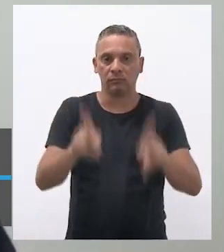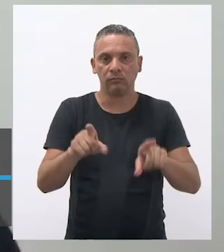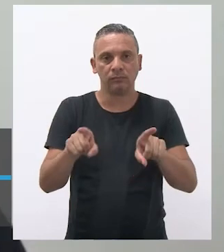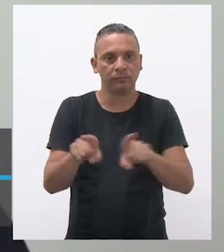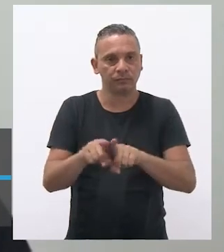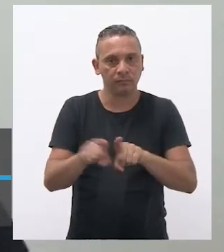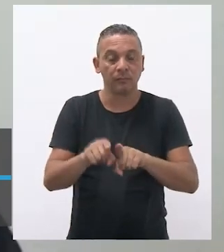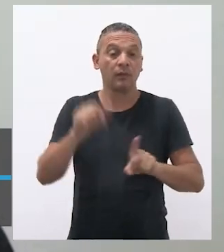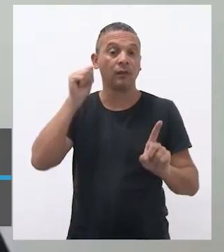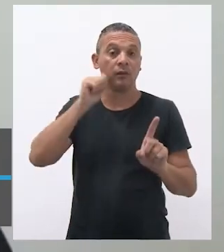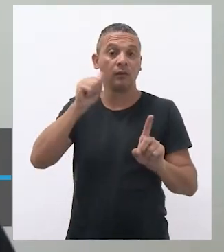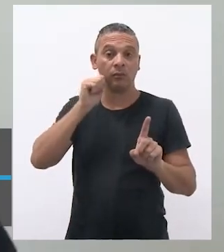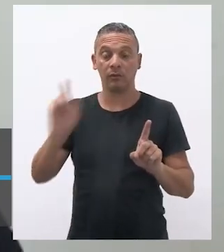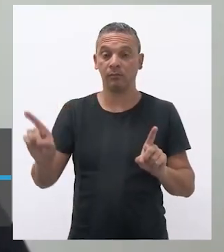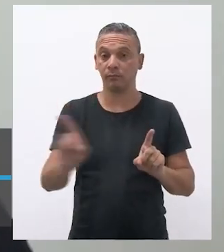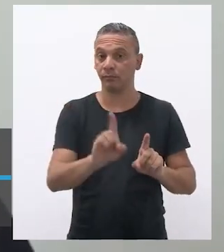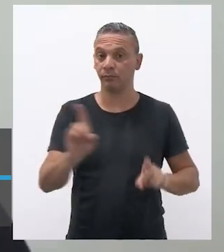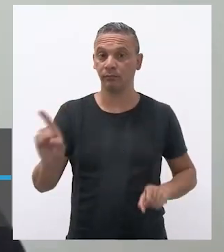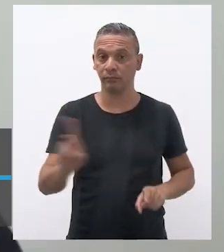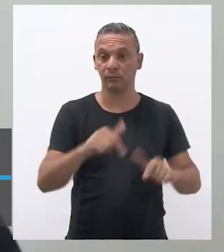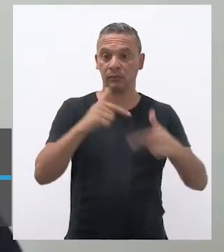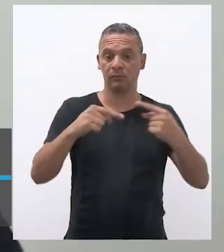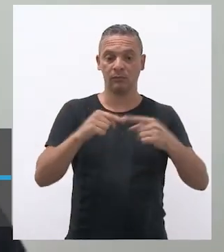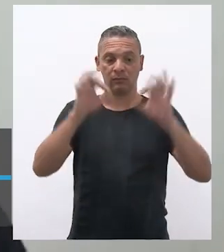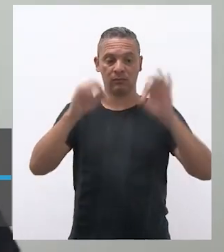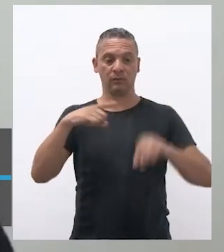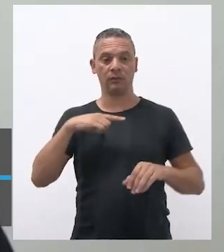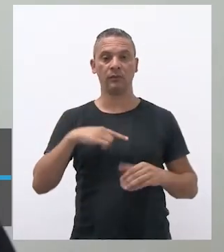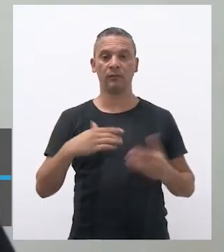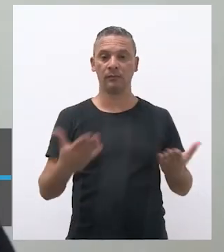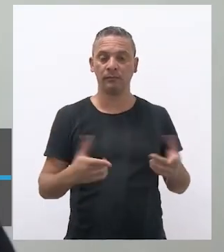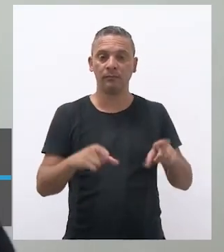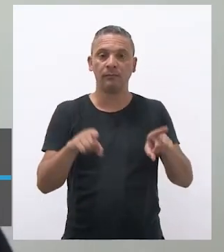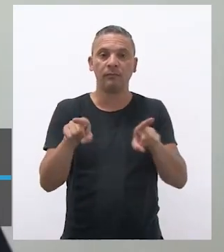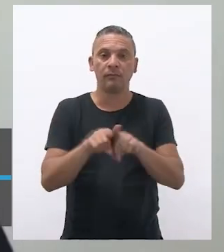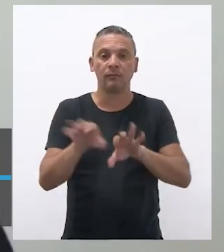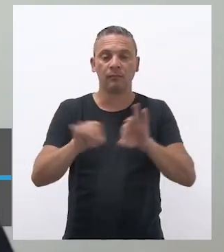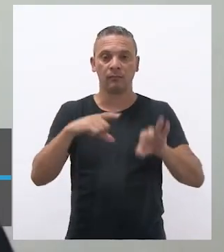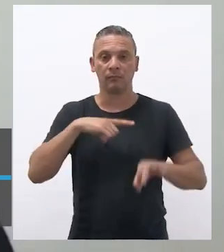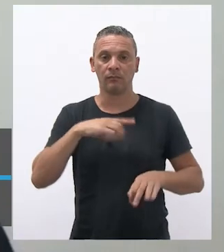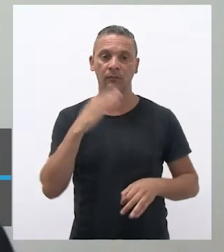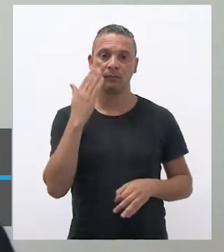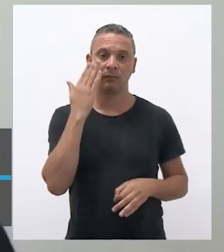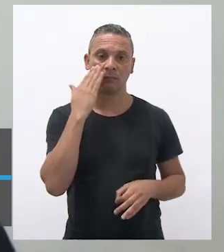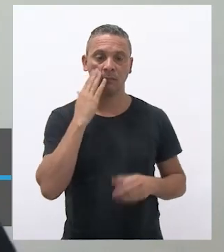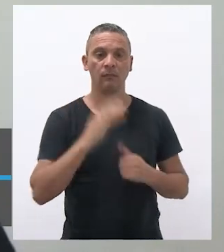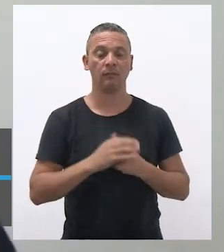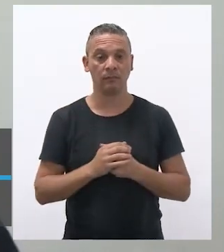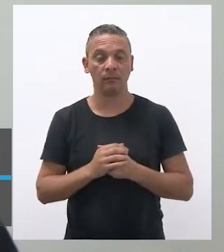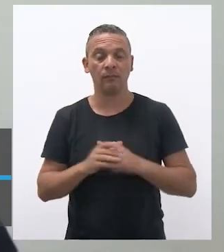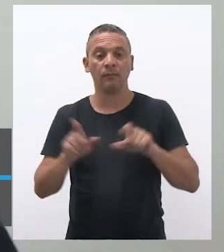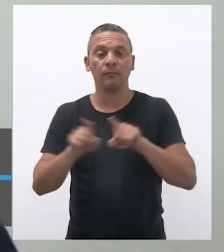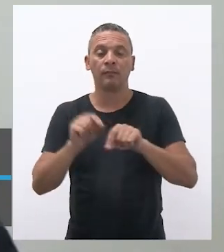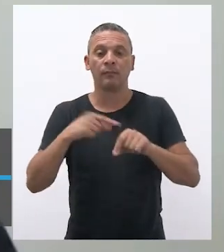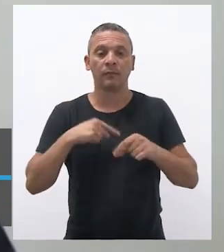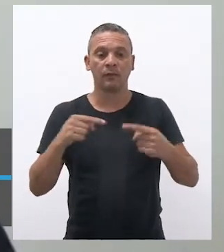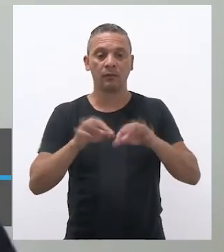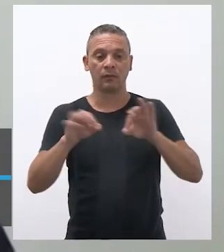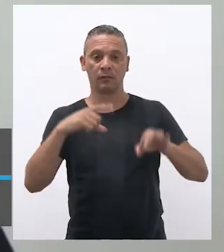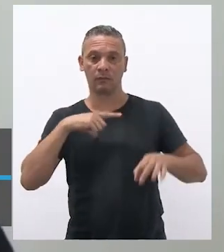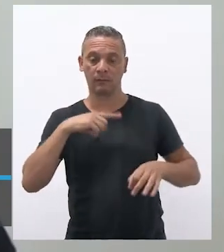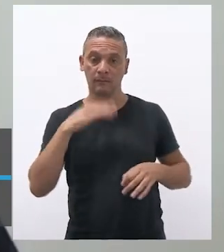de mulheres para exercer atividade fora de casa. Então, toda essa tradição jurídica patriarcal, apesar do ordenamento jurídico